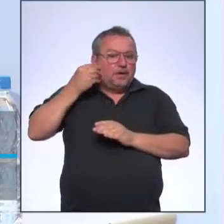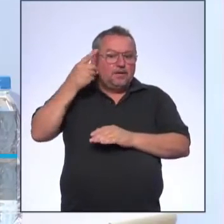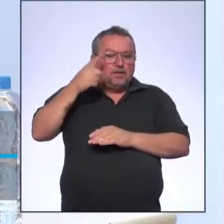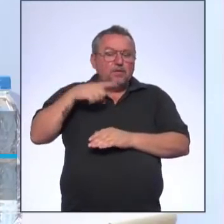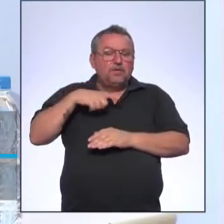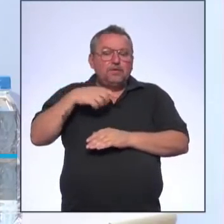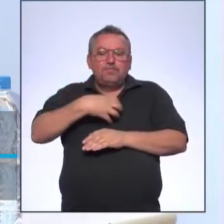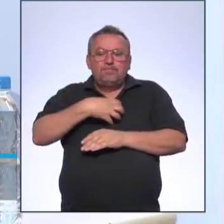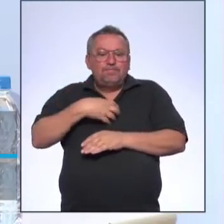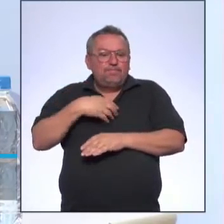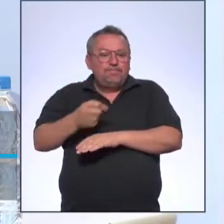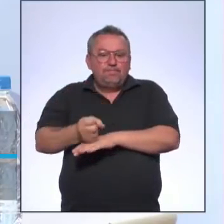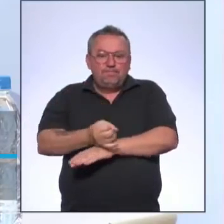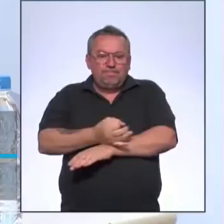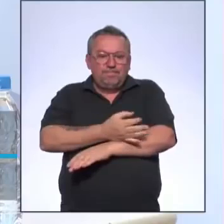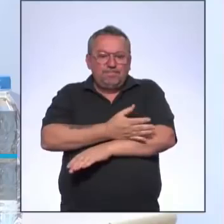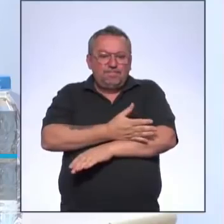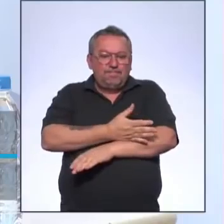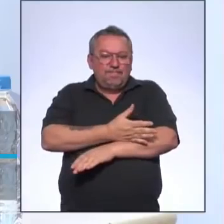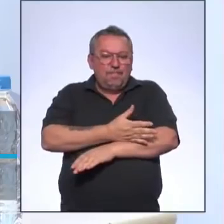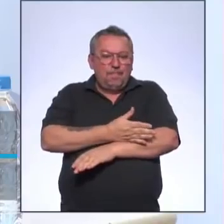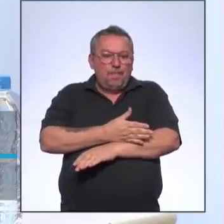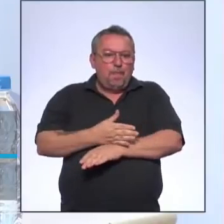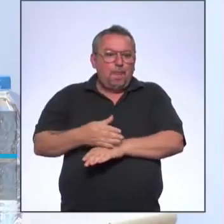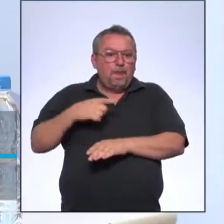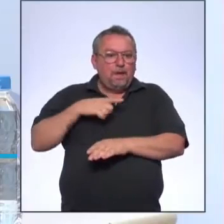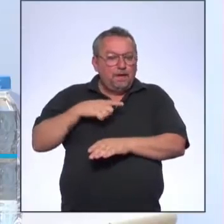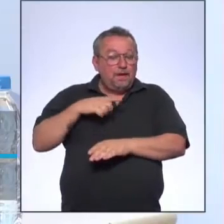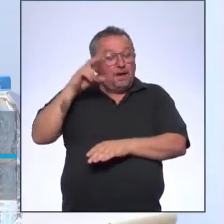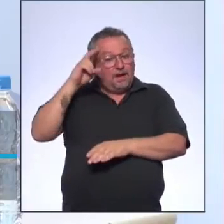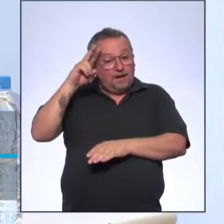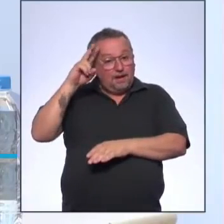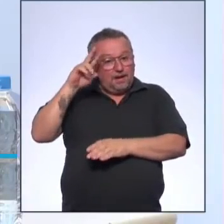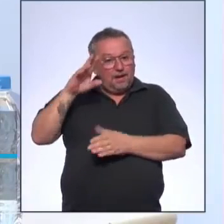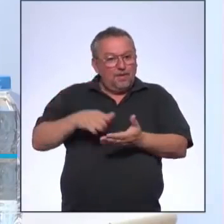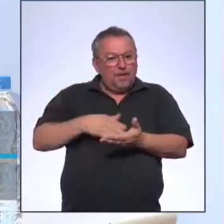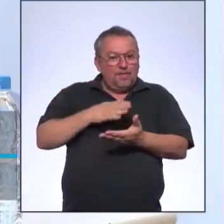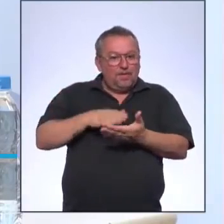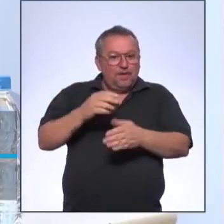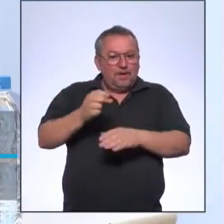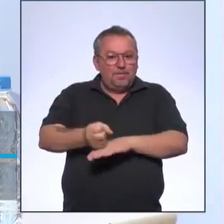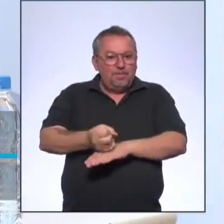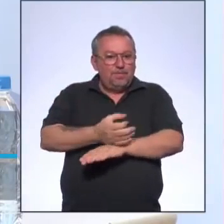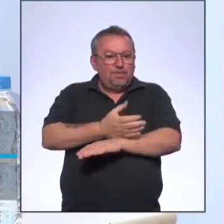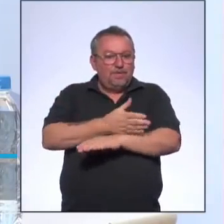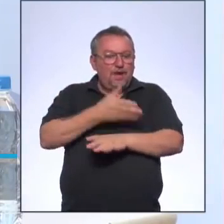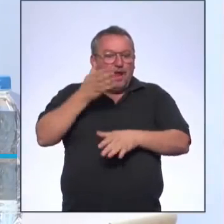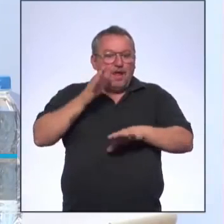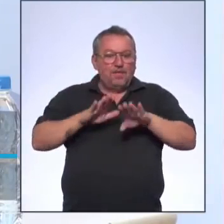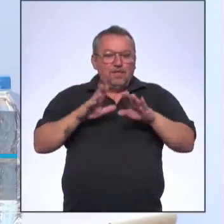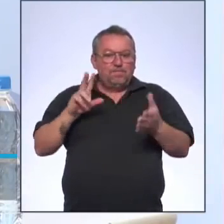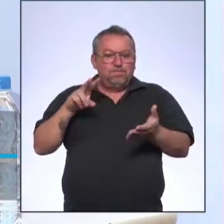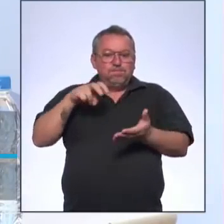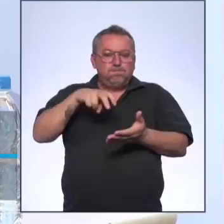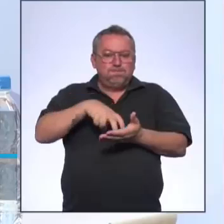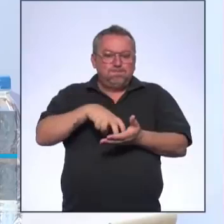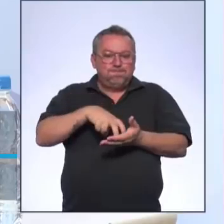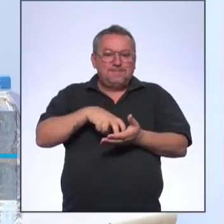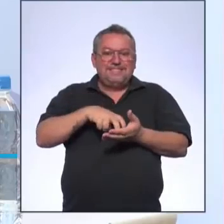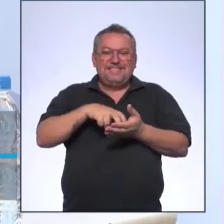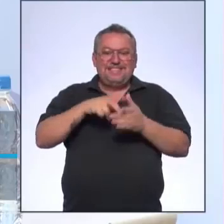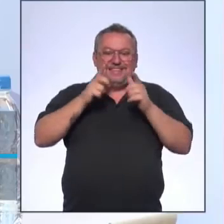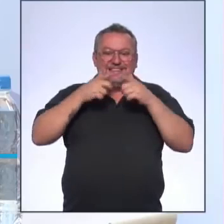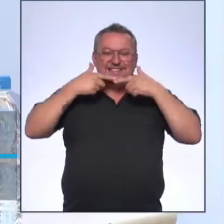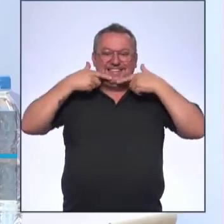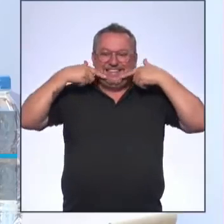que que você passa. E aí vem aquela ideia do livrinho lá, as emoções. Então, tem dia que a gente acorda muito feliz,